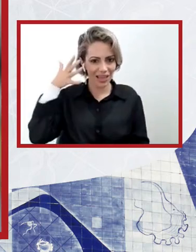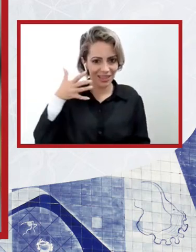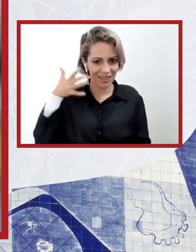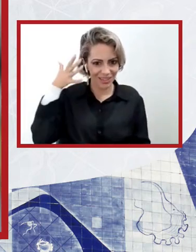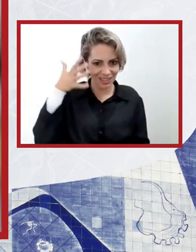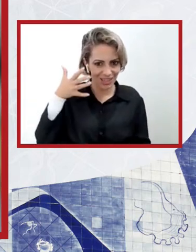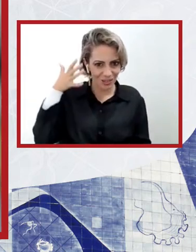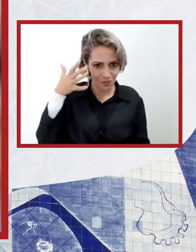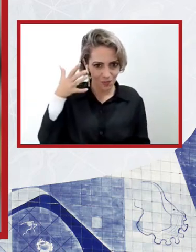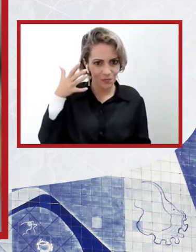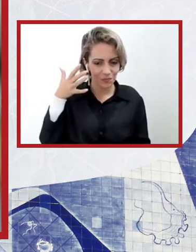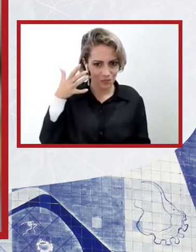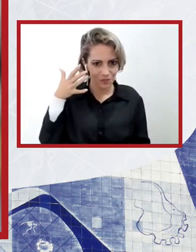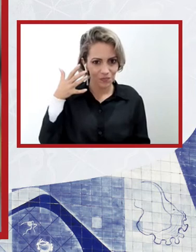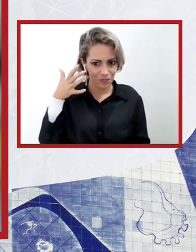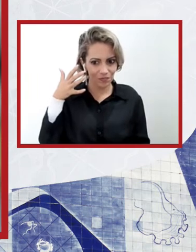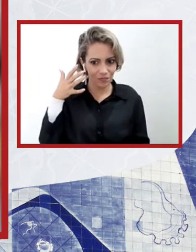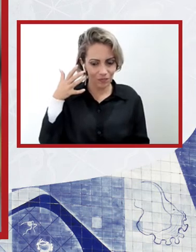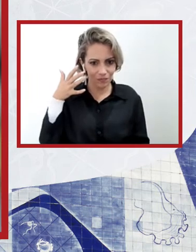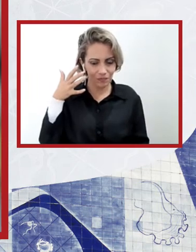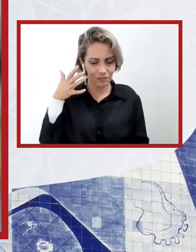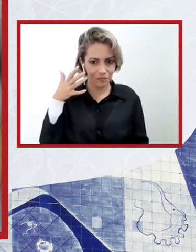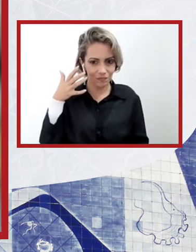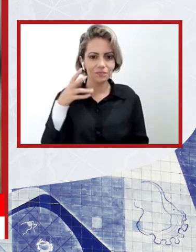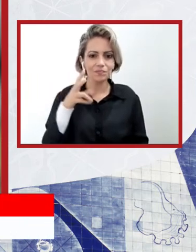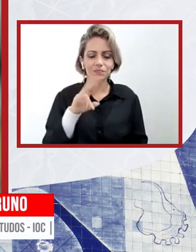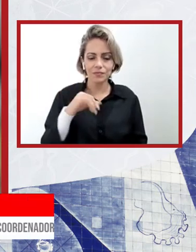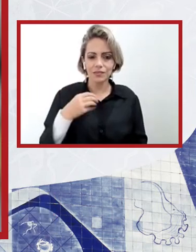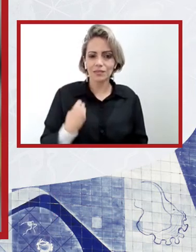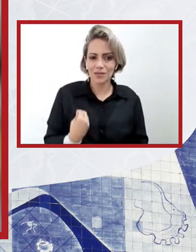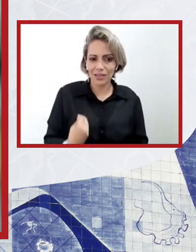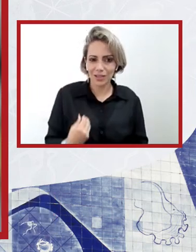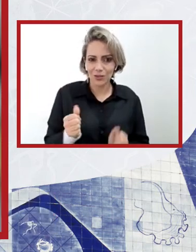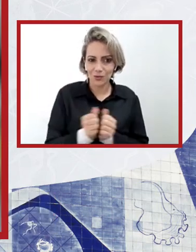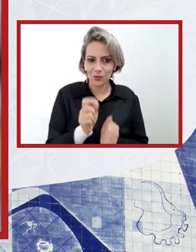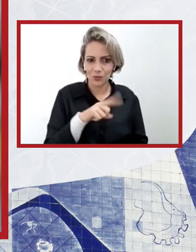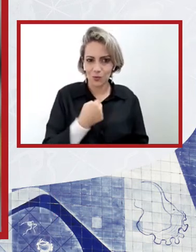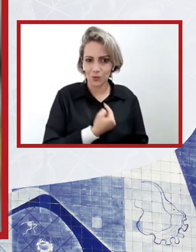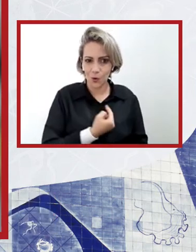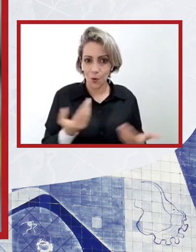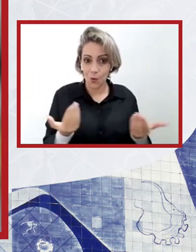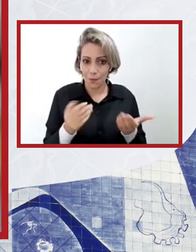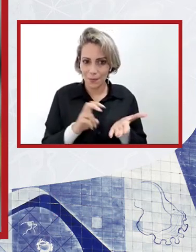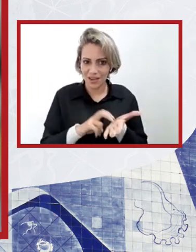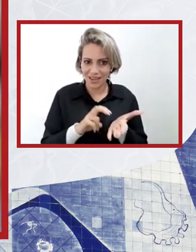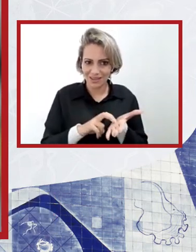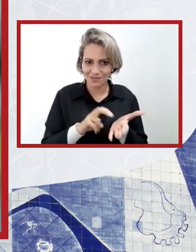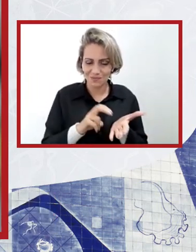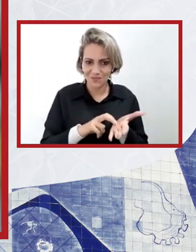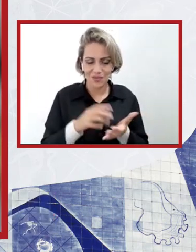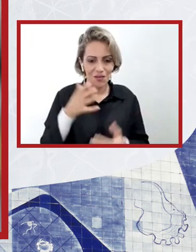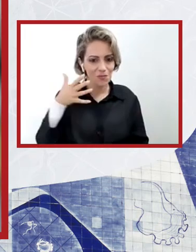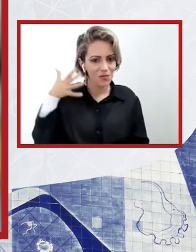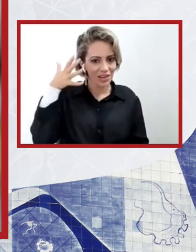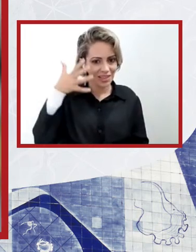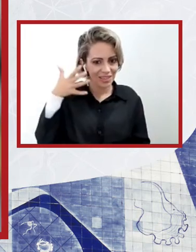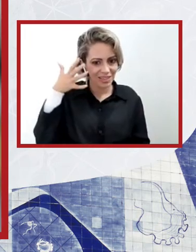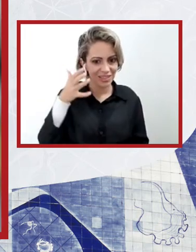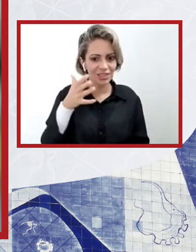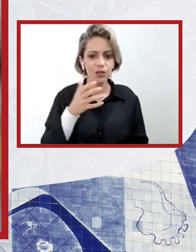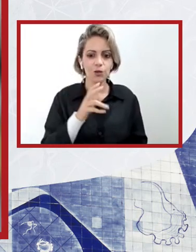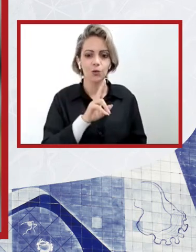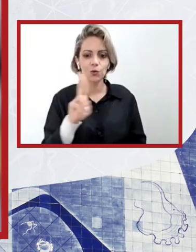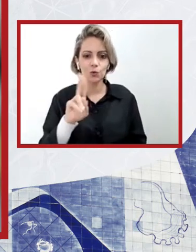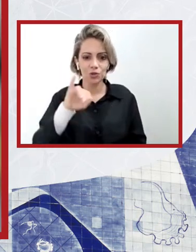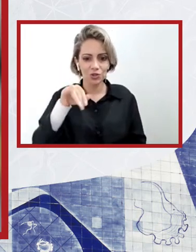nossos moderadores que vão estar aqui com a gente nessa manhã. Então, um dos nossos palestrantes é o José Antônio dos